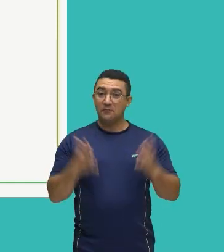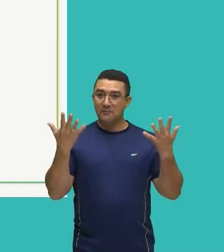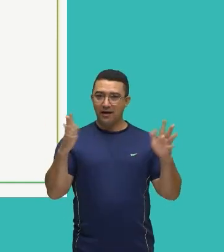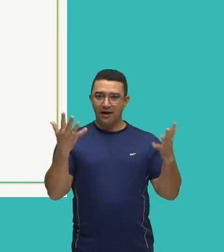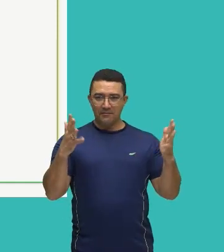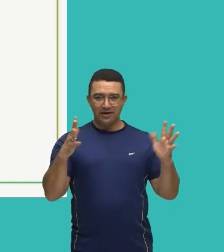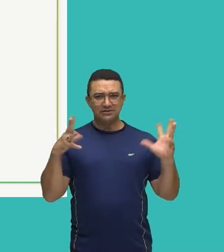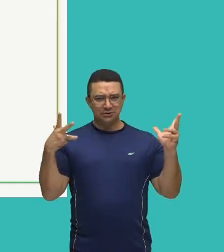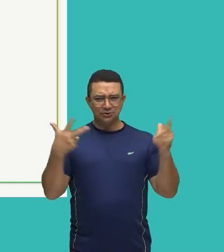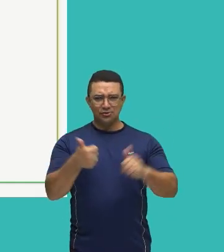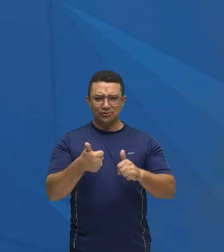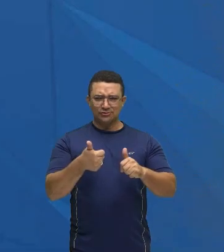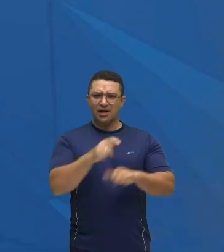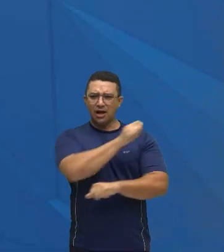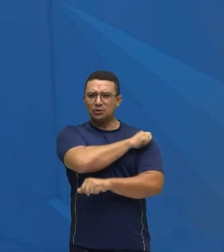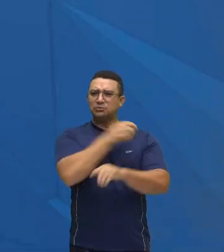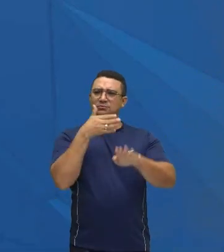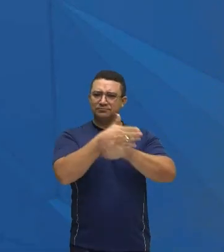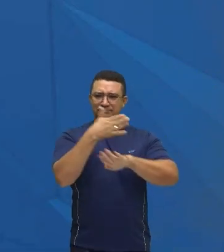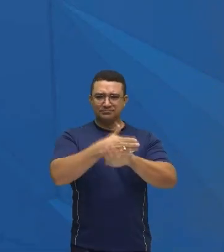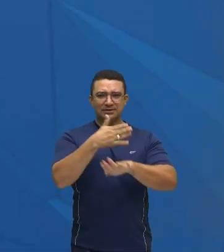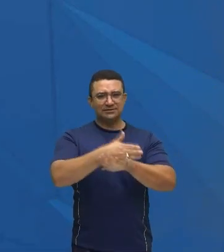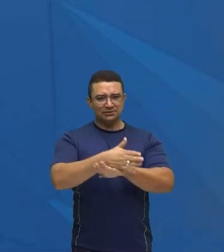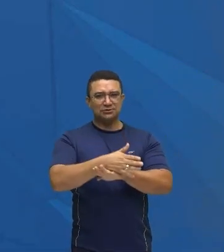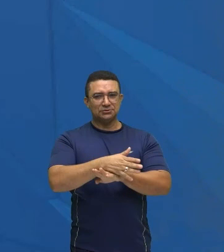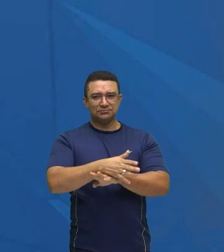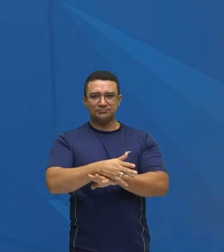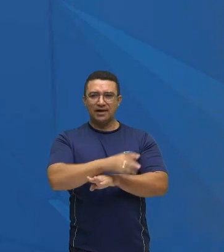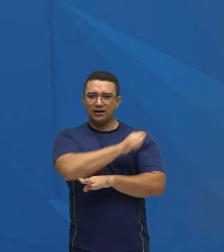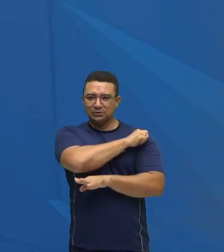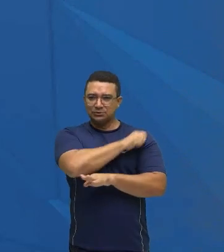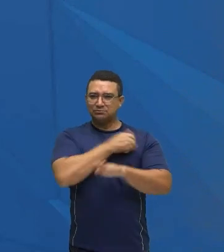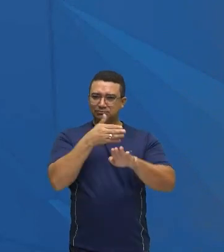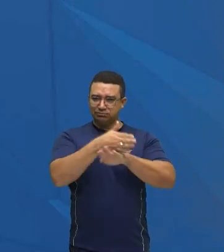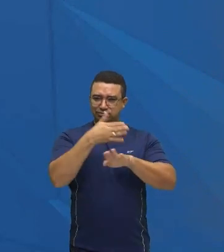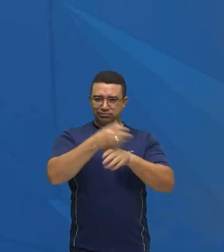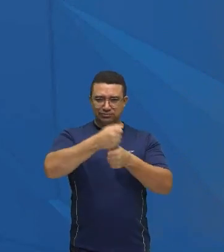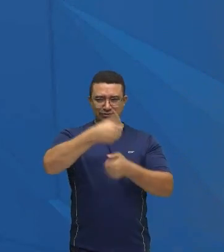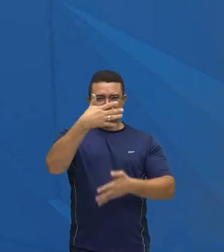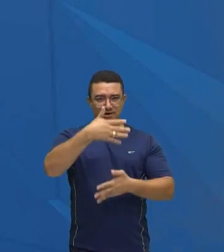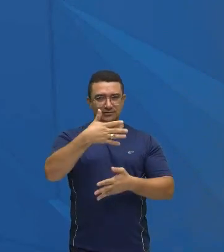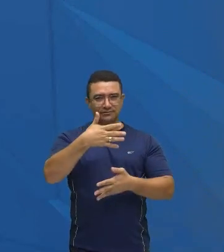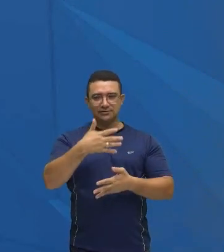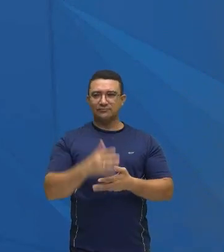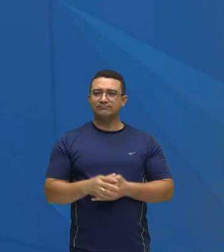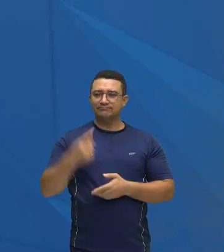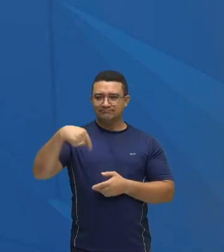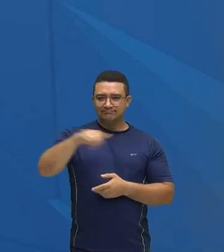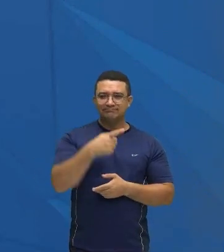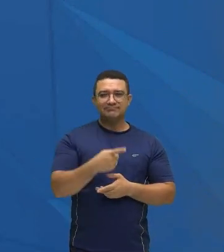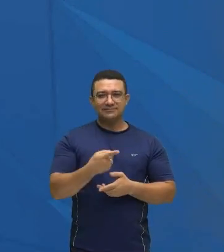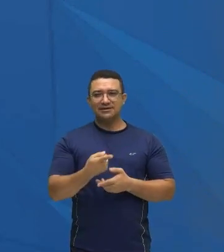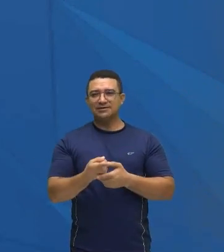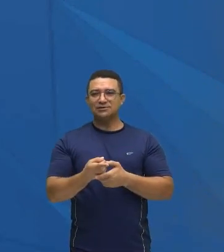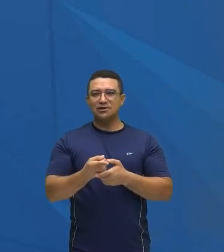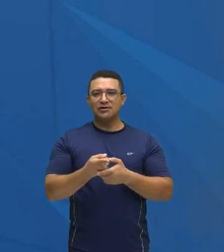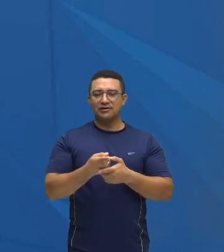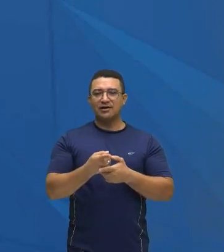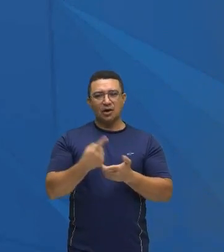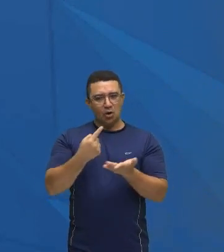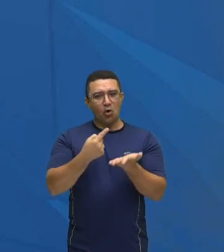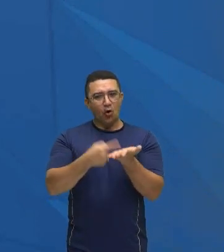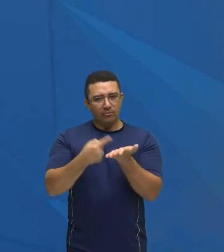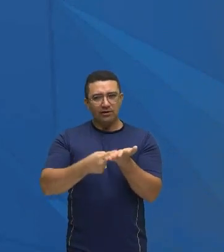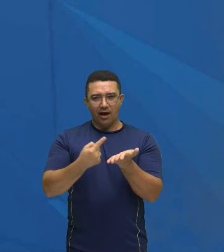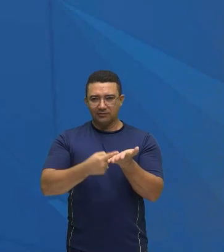a quem está participando, se gostaram, adorei a participação de vocês no chat, vocês cumpriram exatamente o nosso acordo e a gente